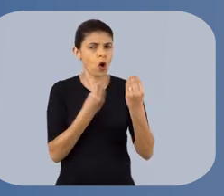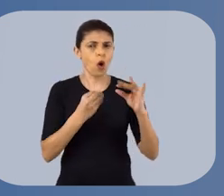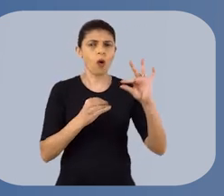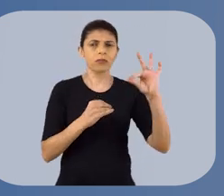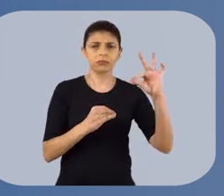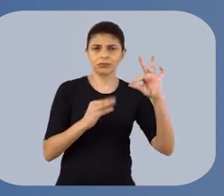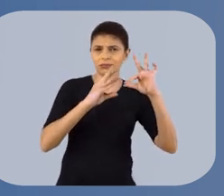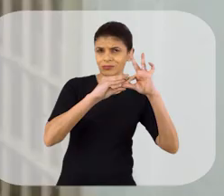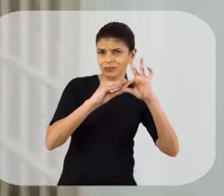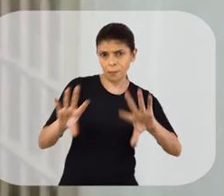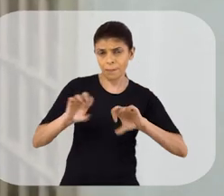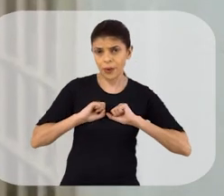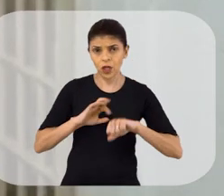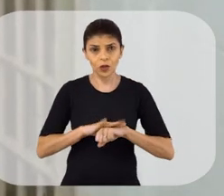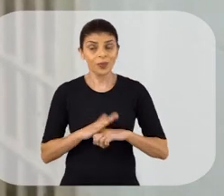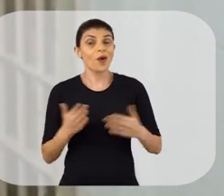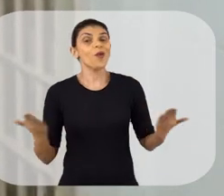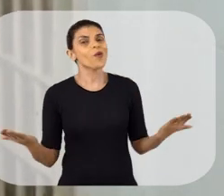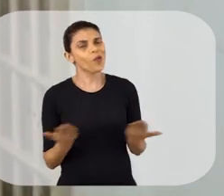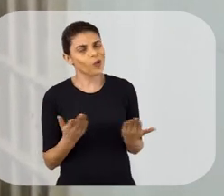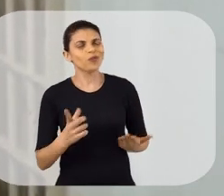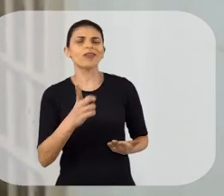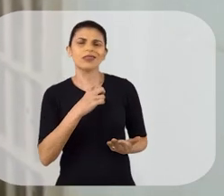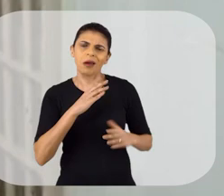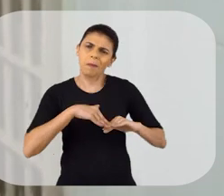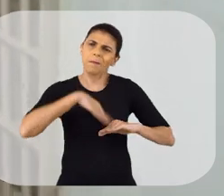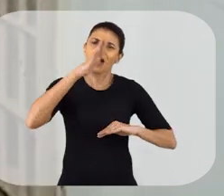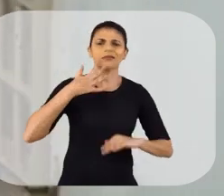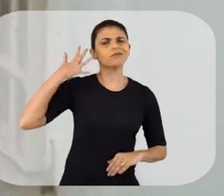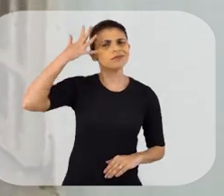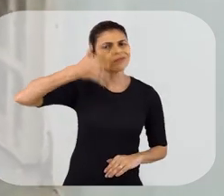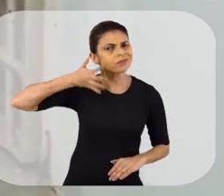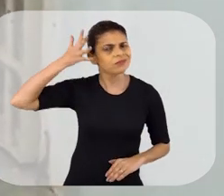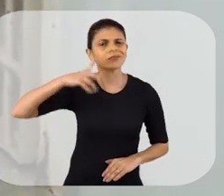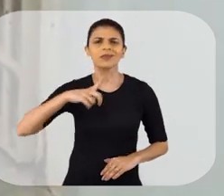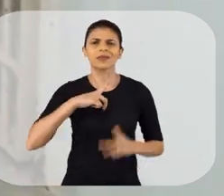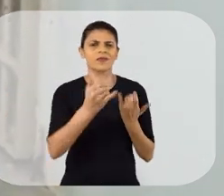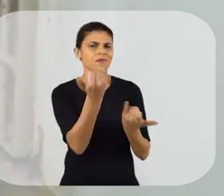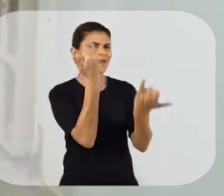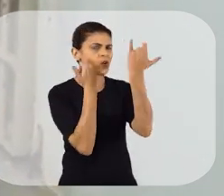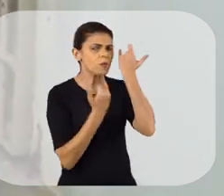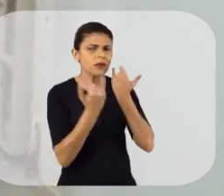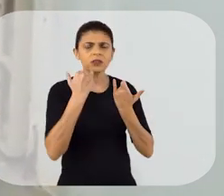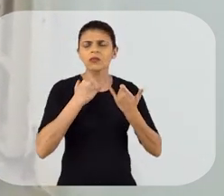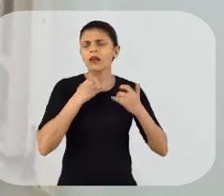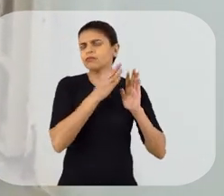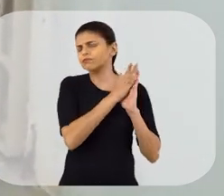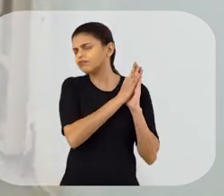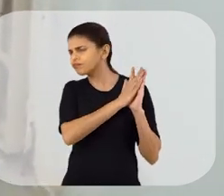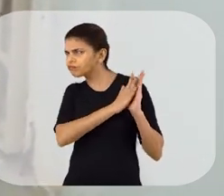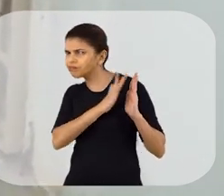HIV se transmite? Hoje, tipo, agora a gente tem mais palestras sobre, né, por causa que tem